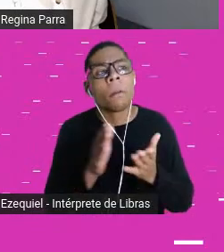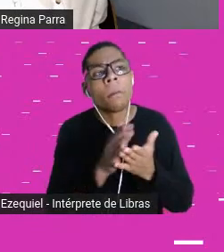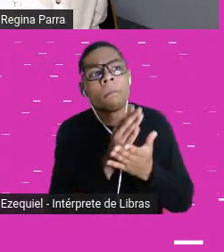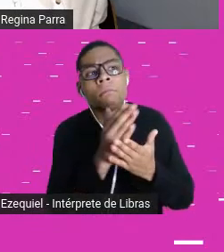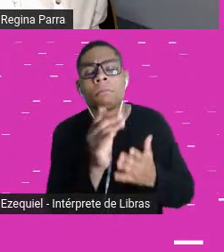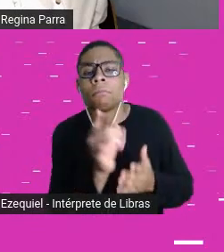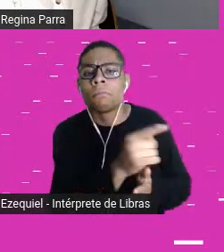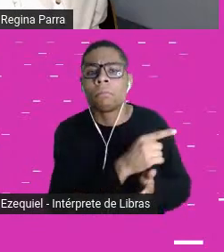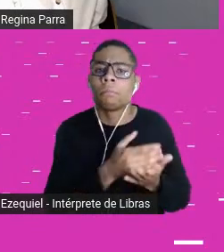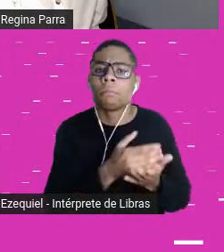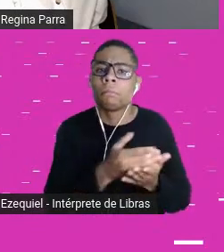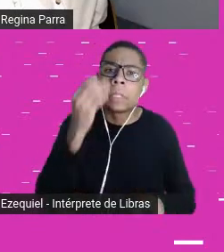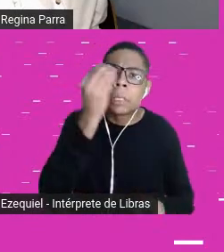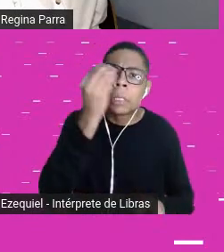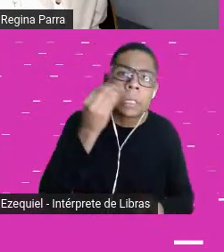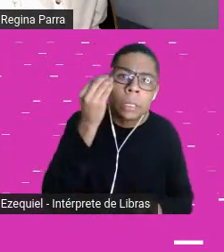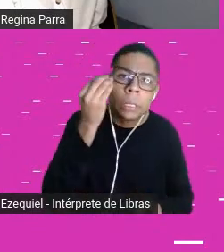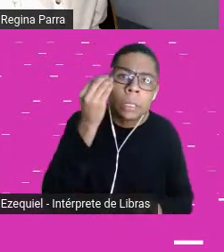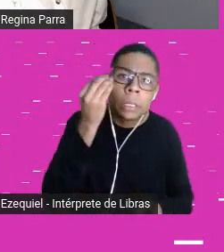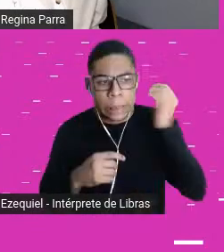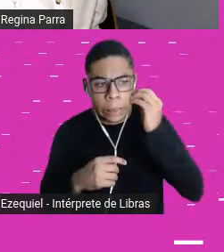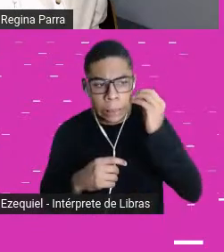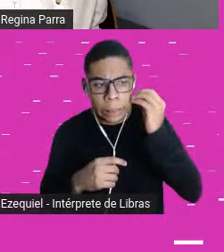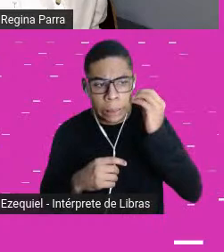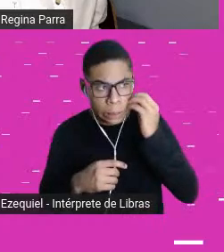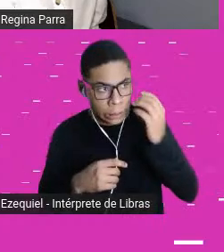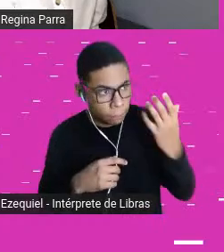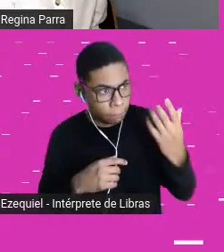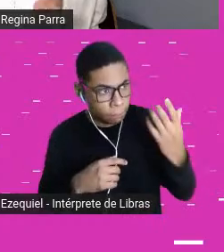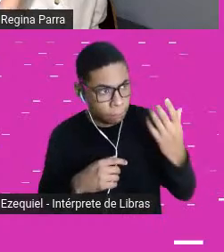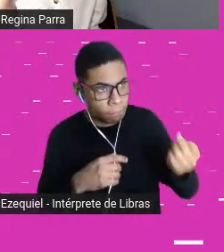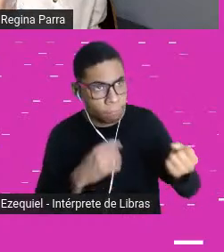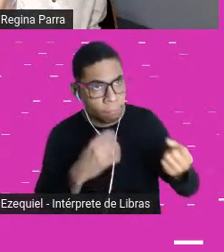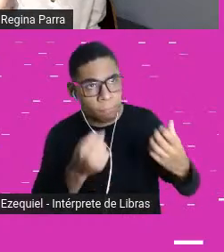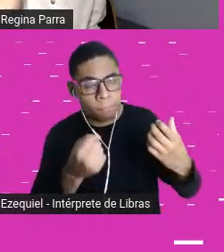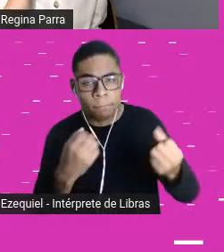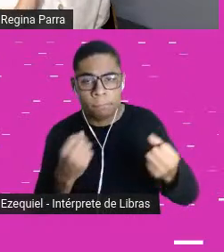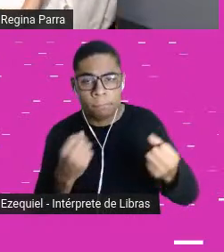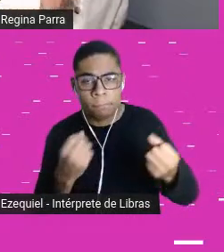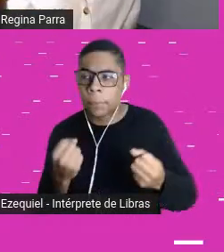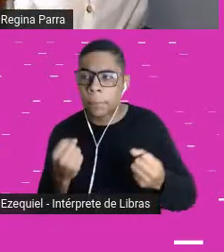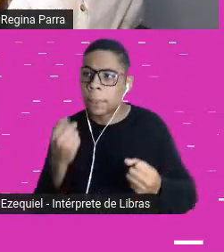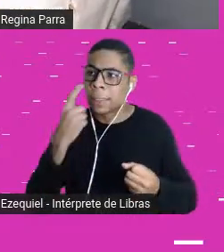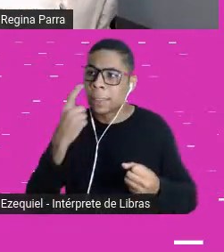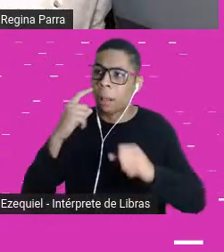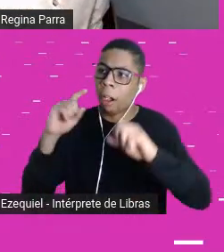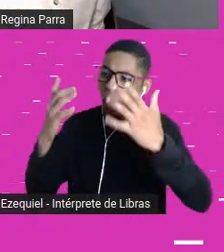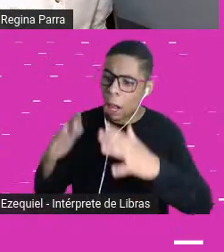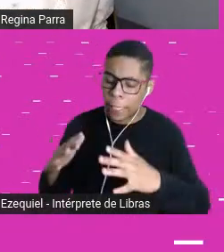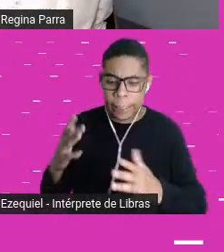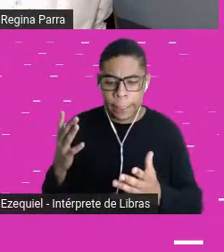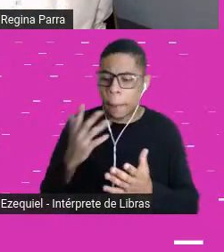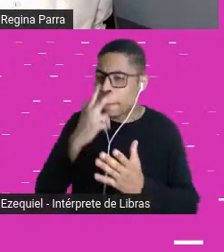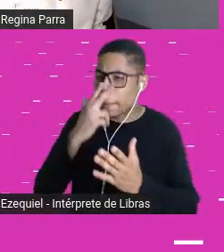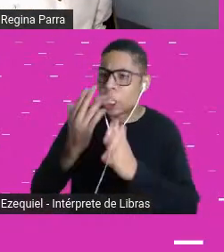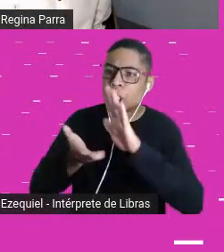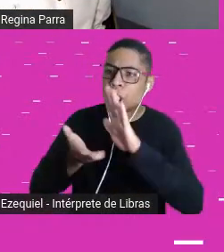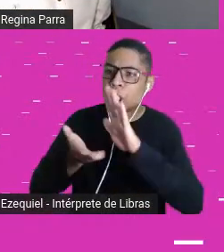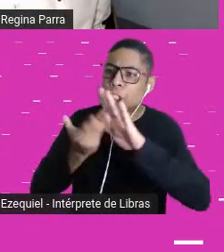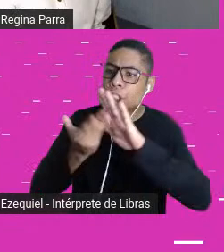algumas experimentações dessa desconstrução. Ele começou a fragmentar os